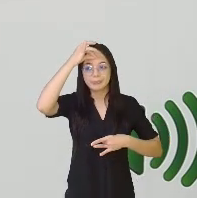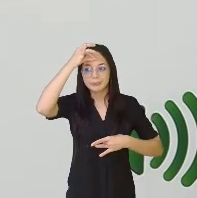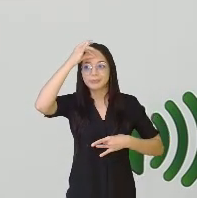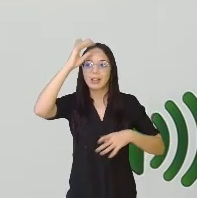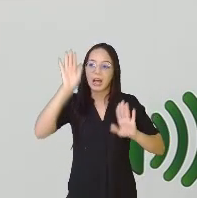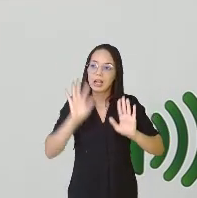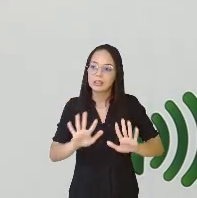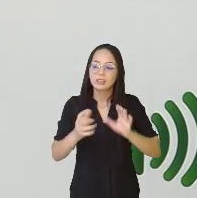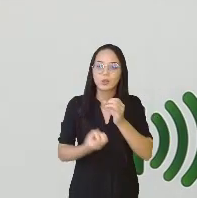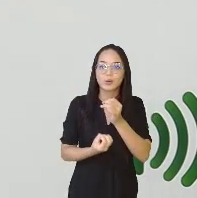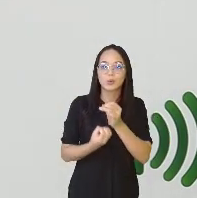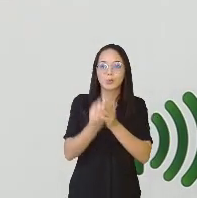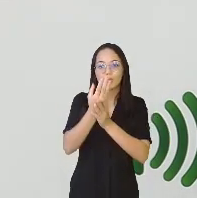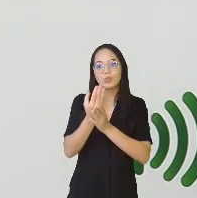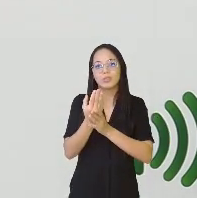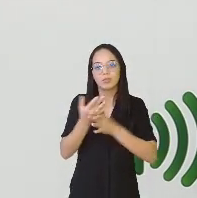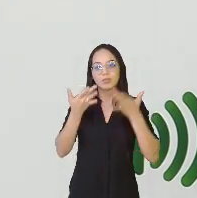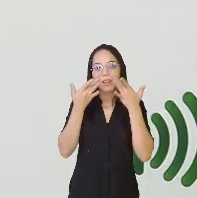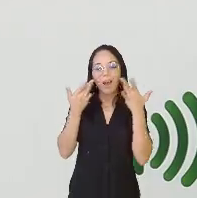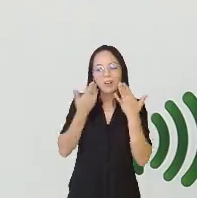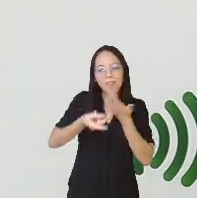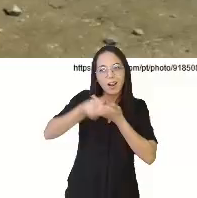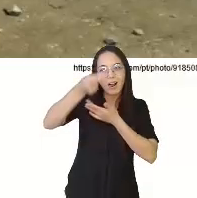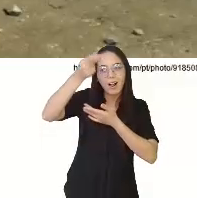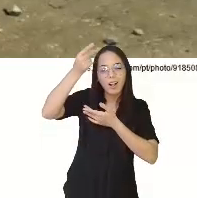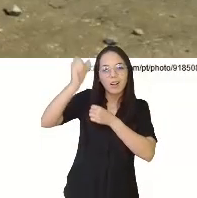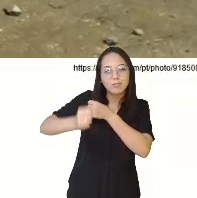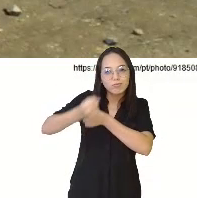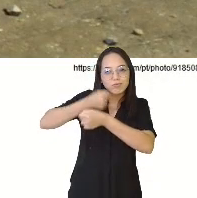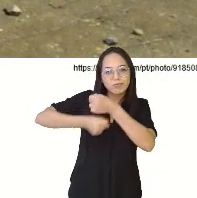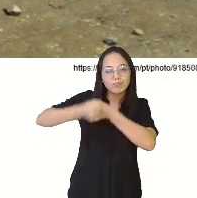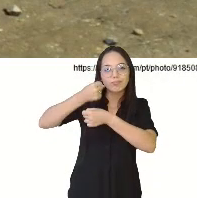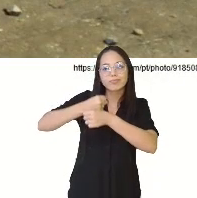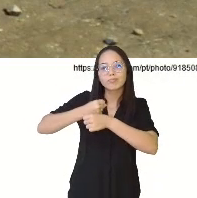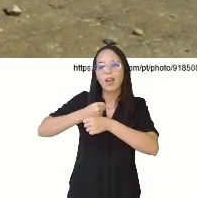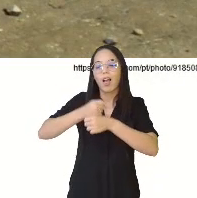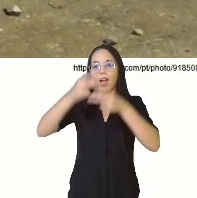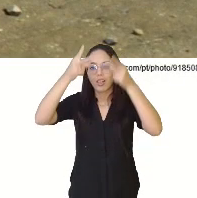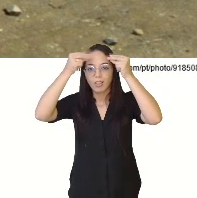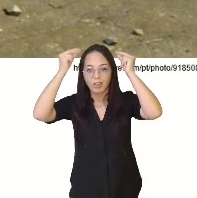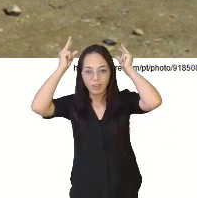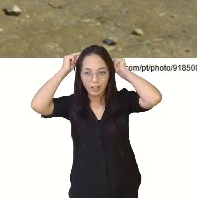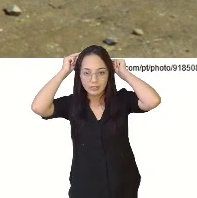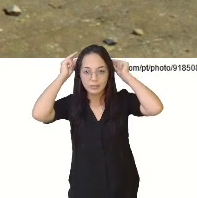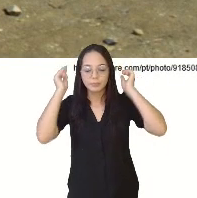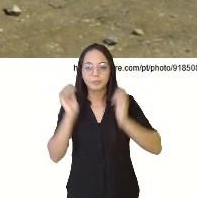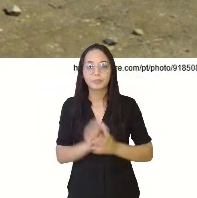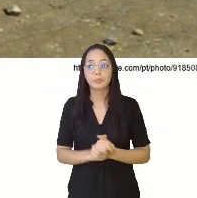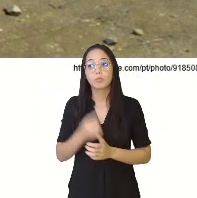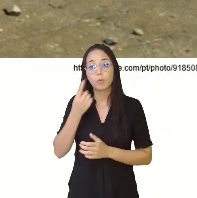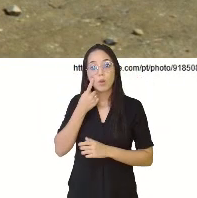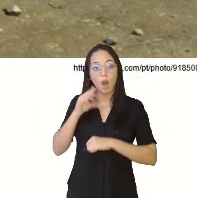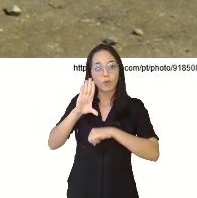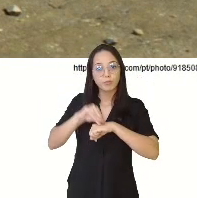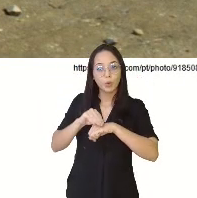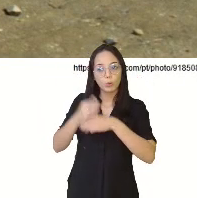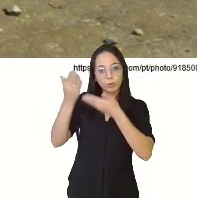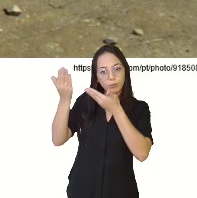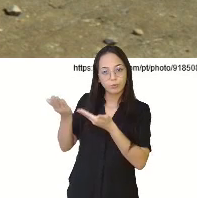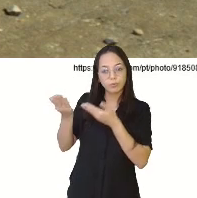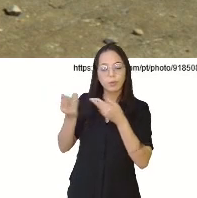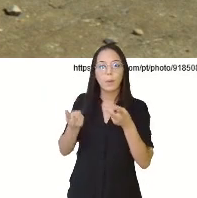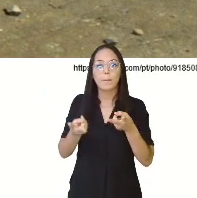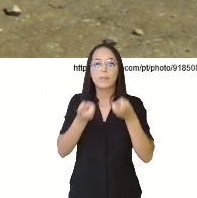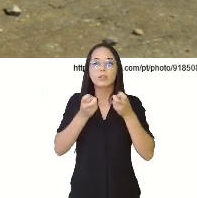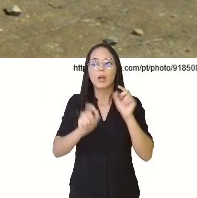lá o teatro na Grécia Antiga. Essa imagem é de um teatro onde as peças eram representadas. Observem